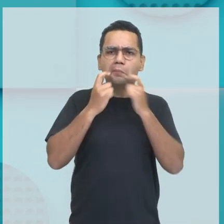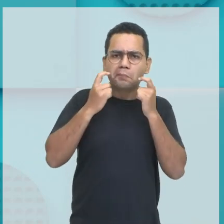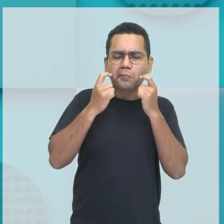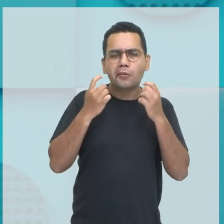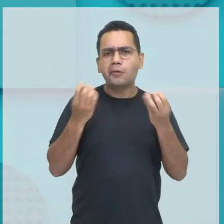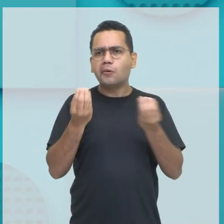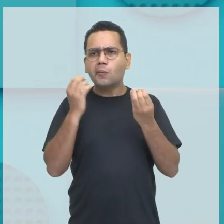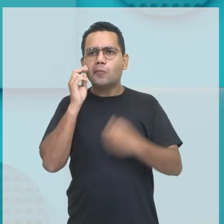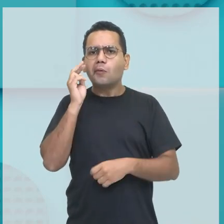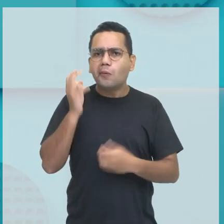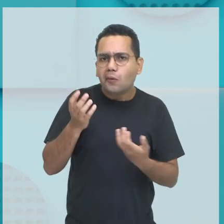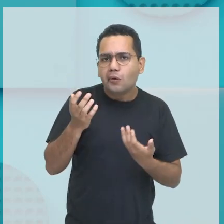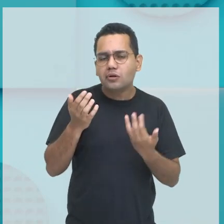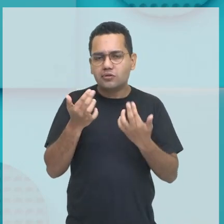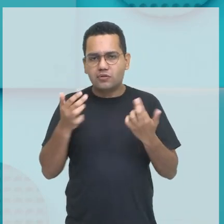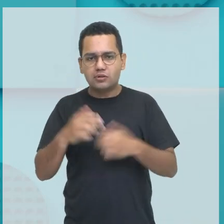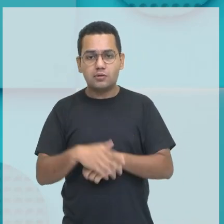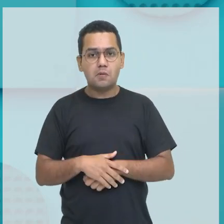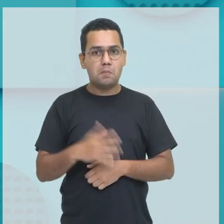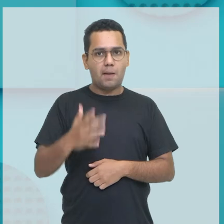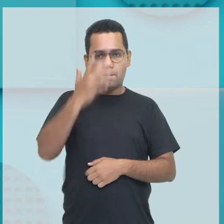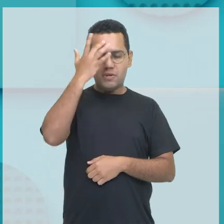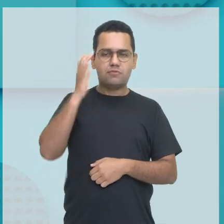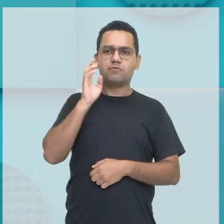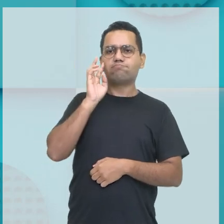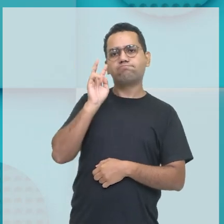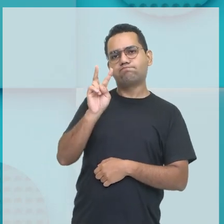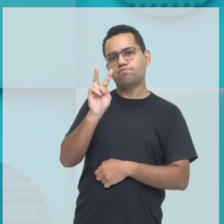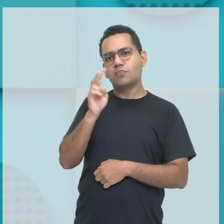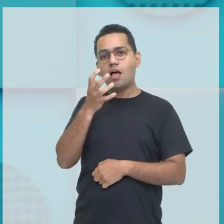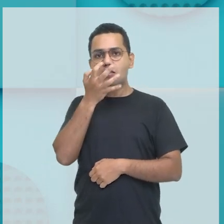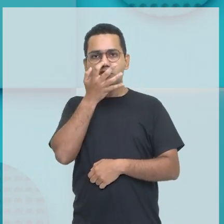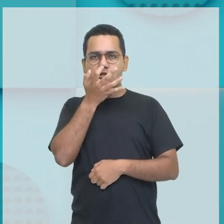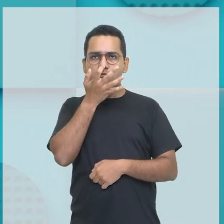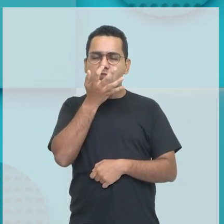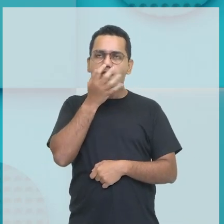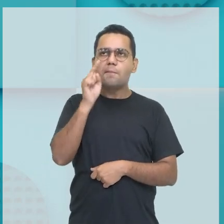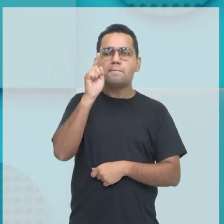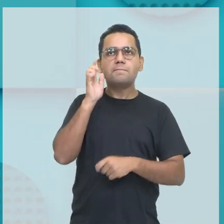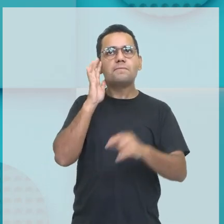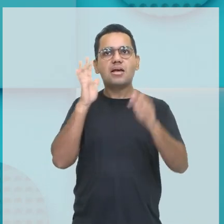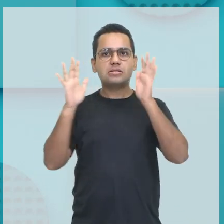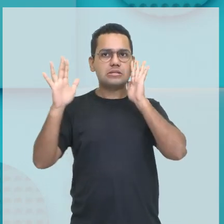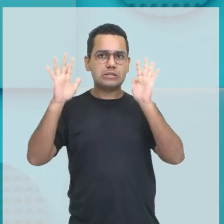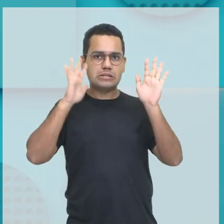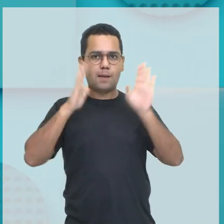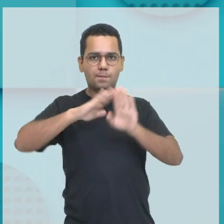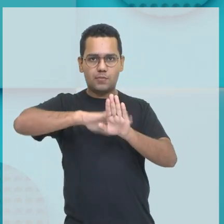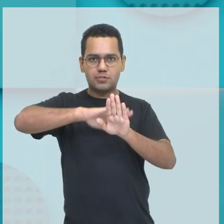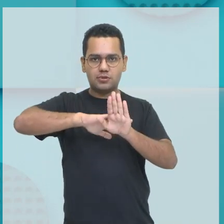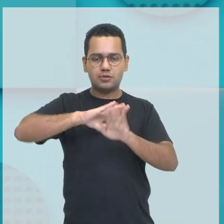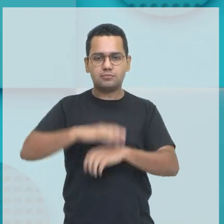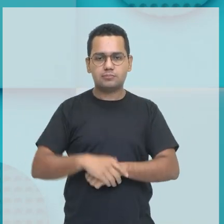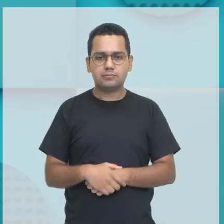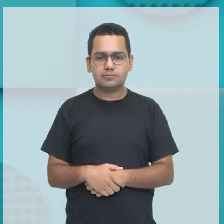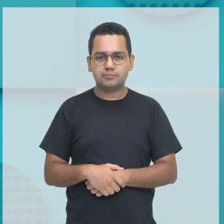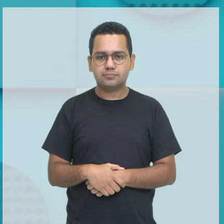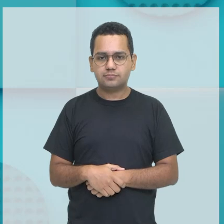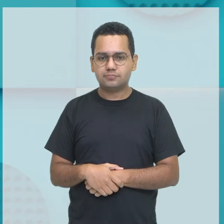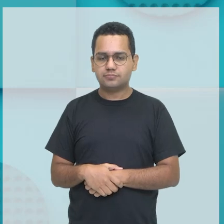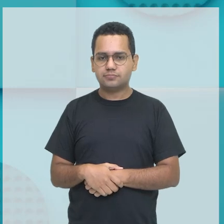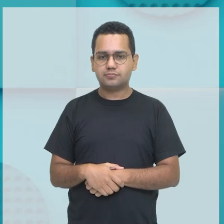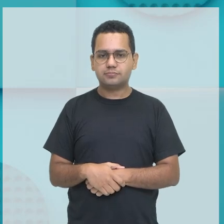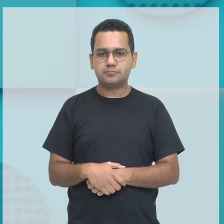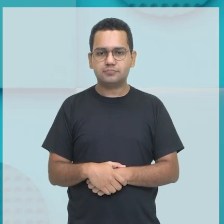o espectador, ao apreciar aquela obra, ele vai ali imaginar uma história. Por exemplo, um impressionismo.